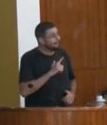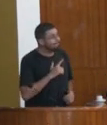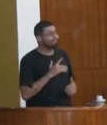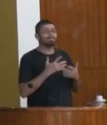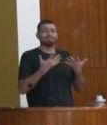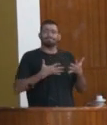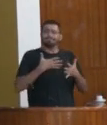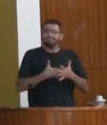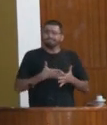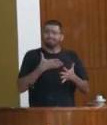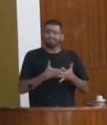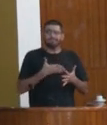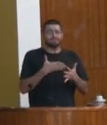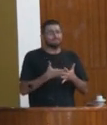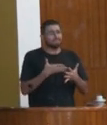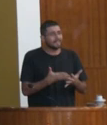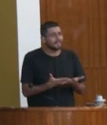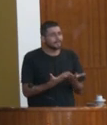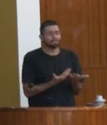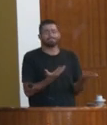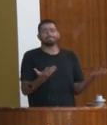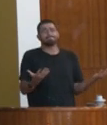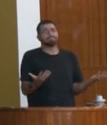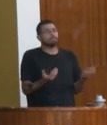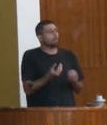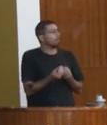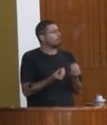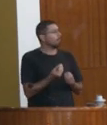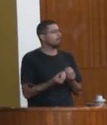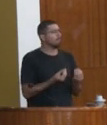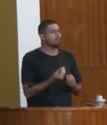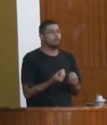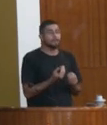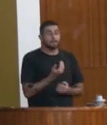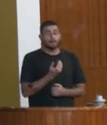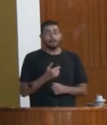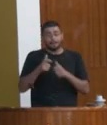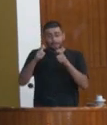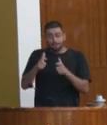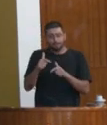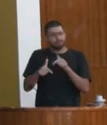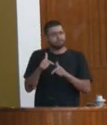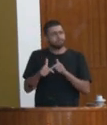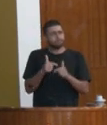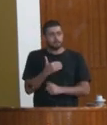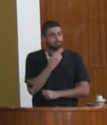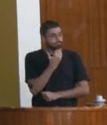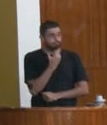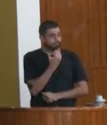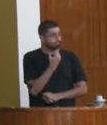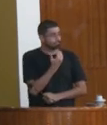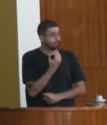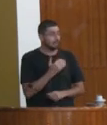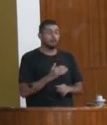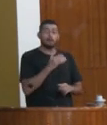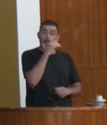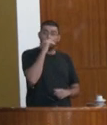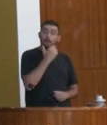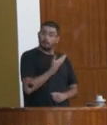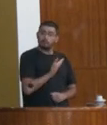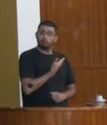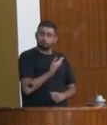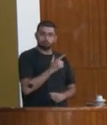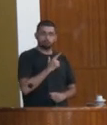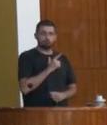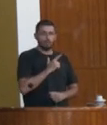poder desempenhar. Às vezes, ela pode desempenhar algumas funções daquele cargo, mas nem todas. Eu tenho um colega,